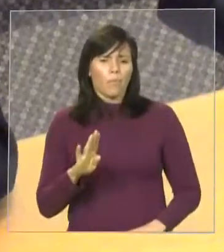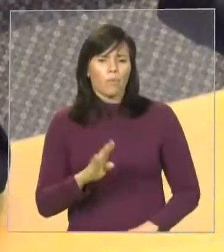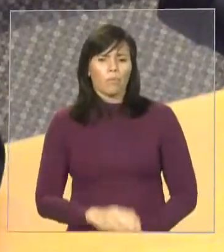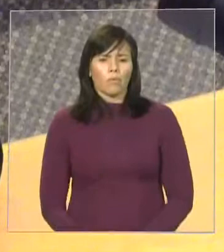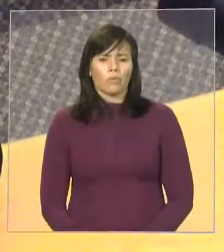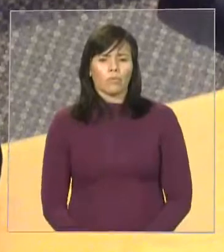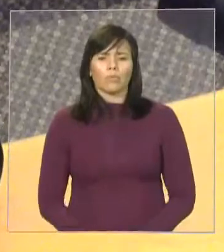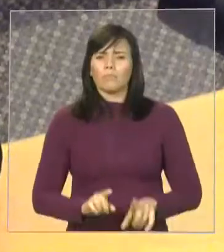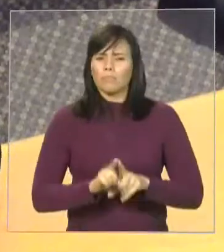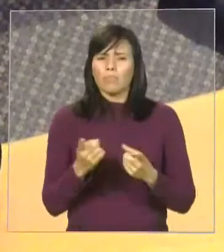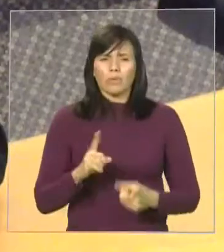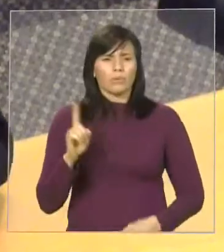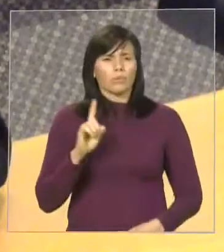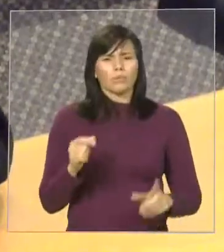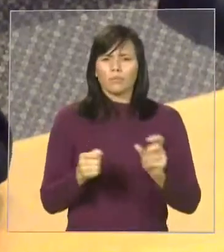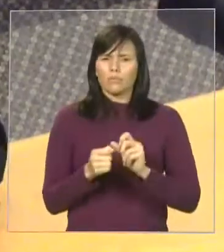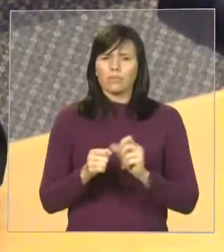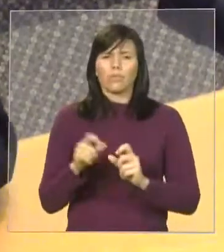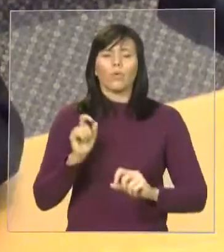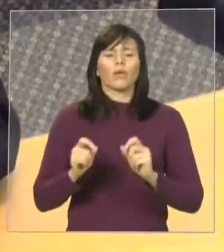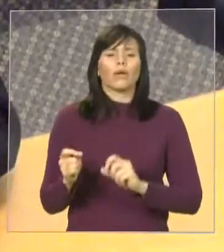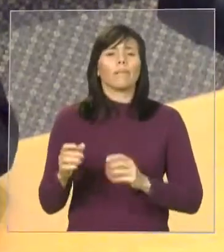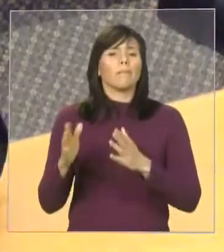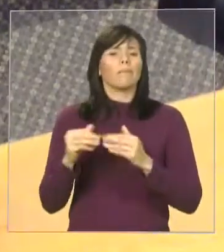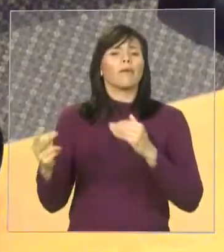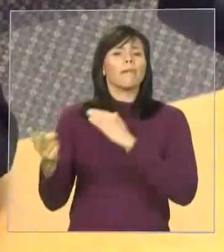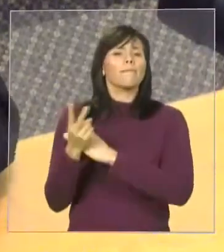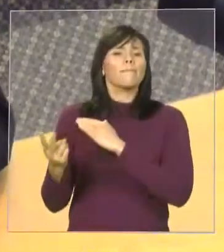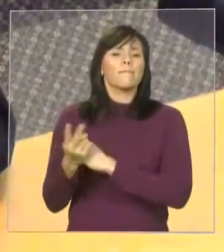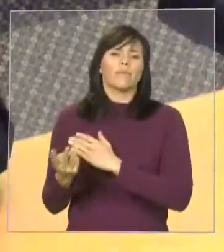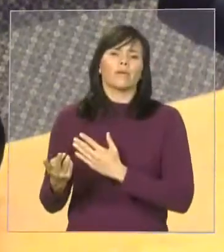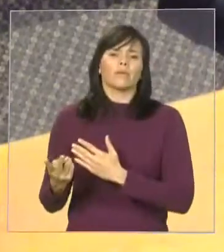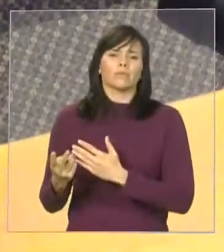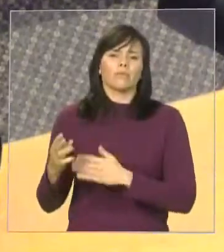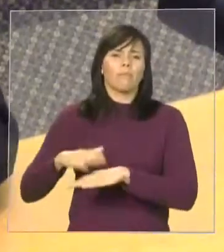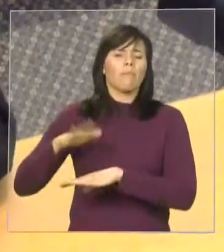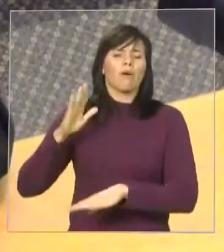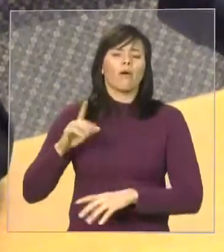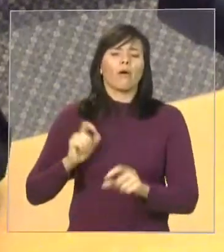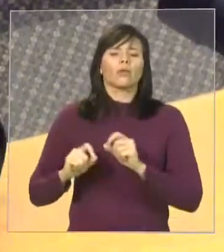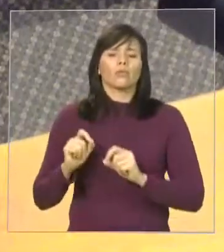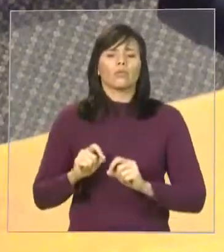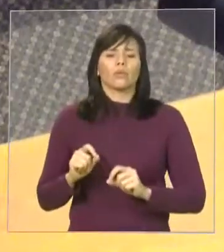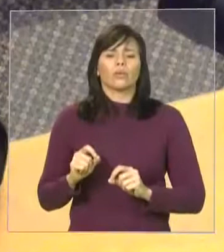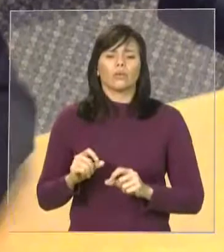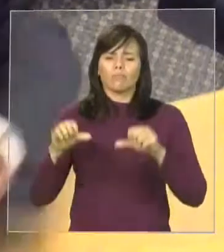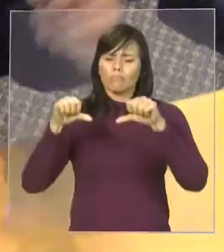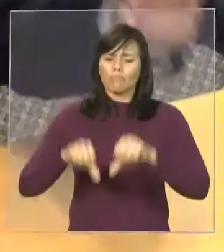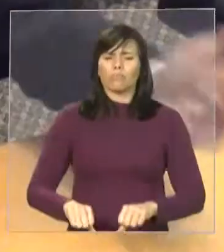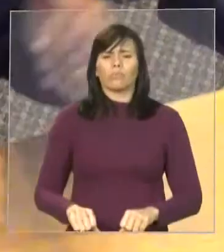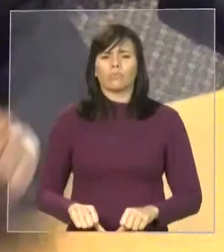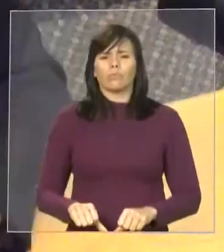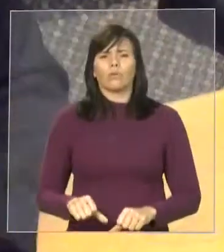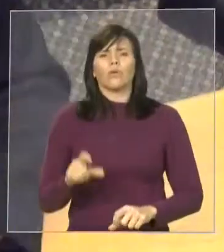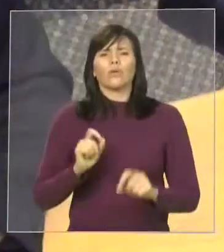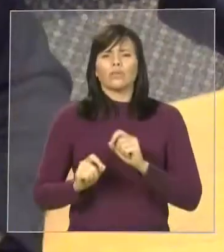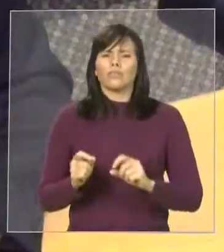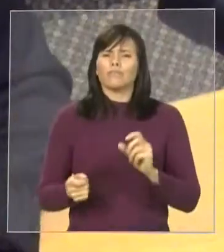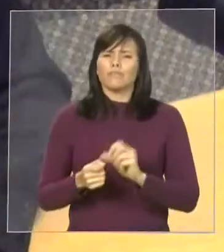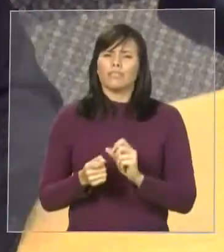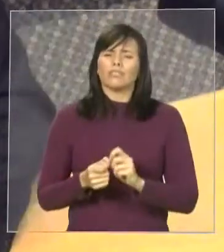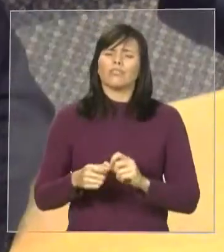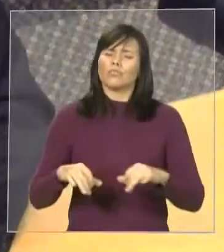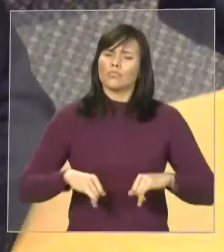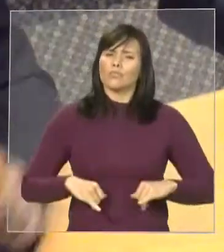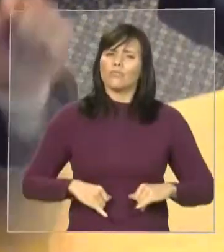empréstimo. Através de um empréstimo que vai, na verdade, sacrificar, prejudicar, arrochar ainda mais os